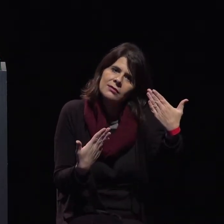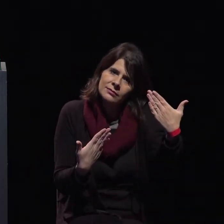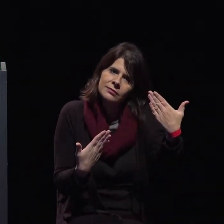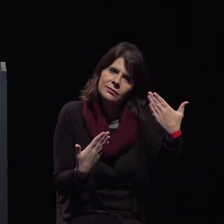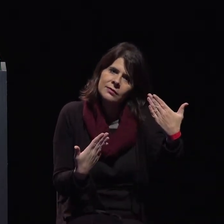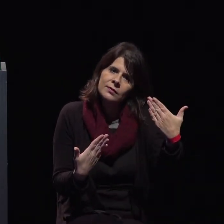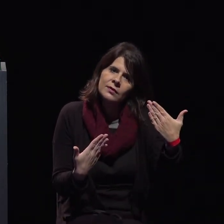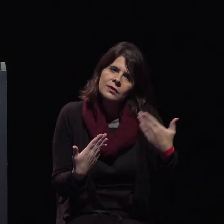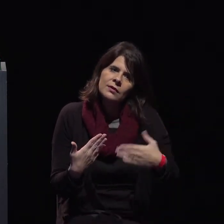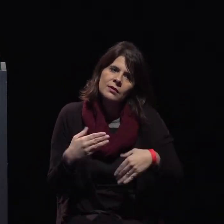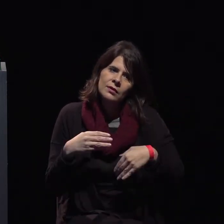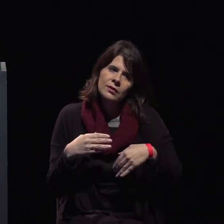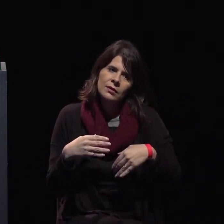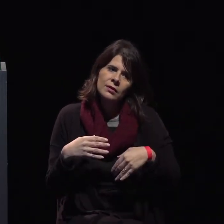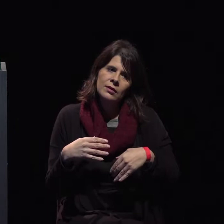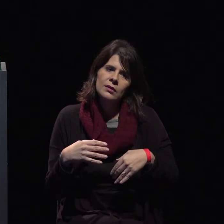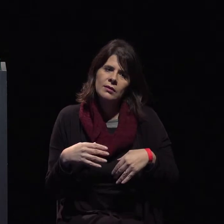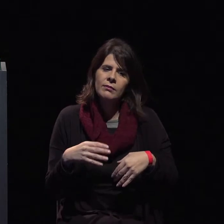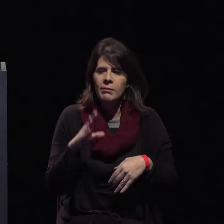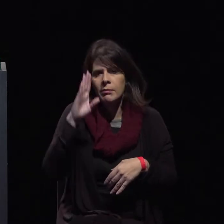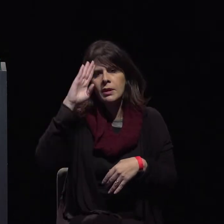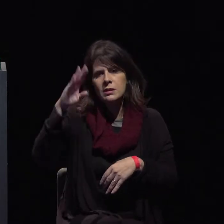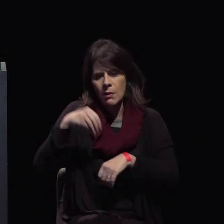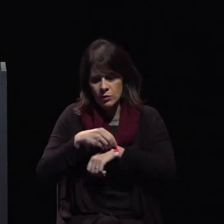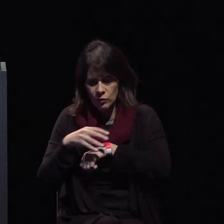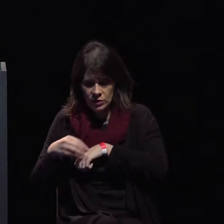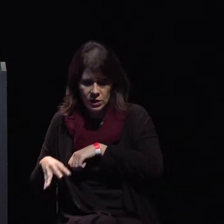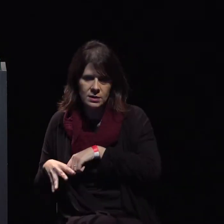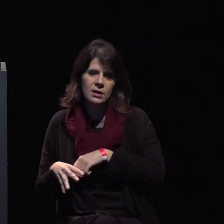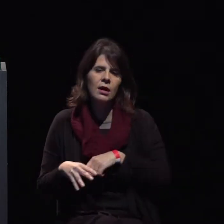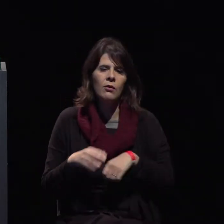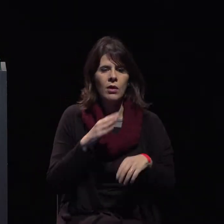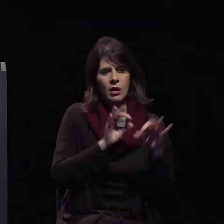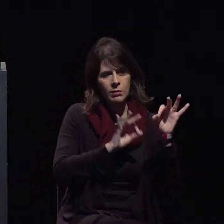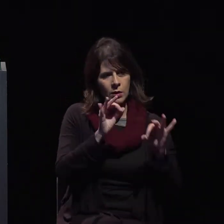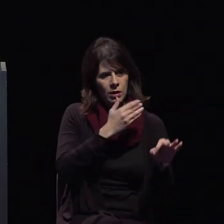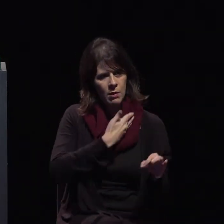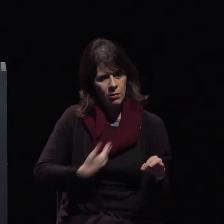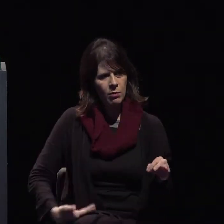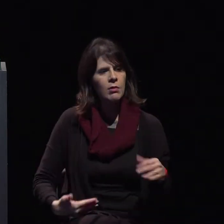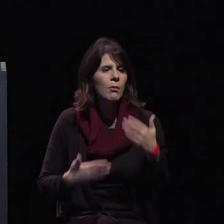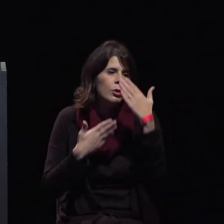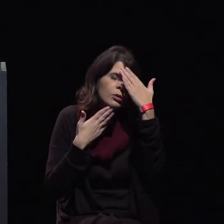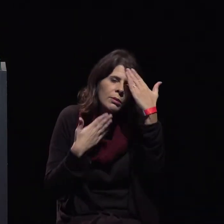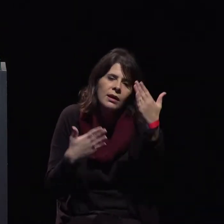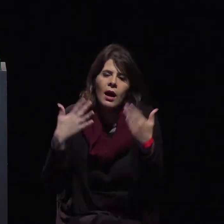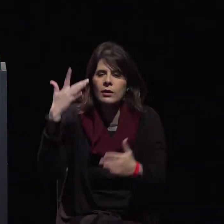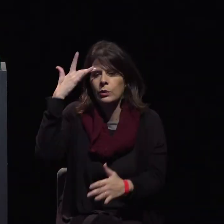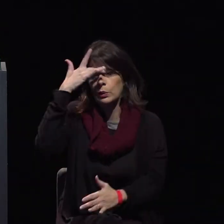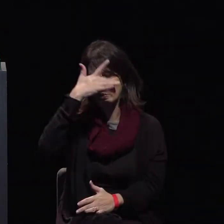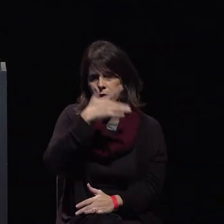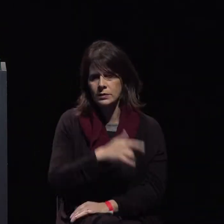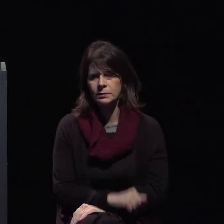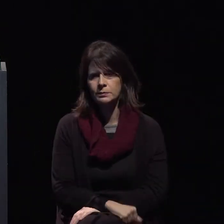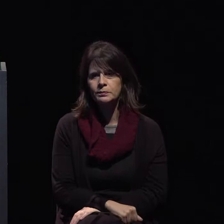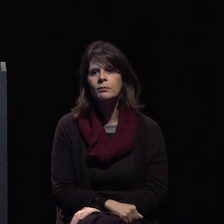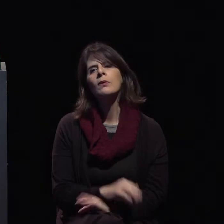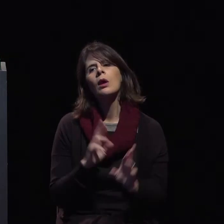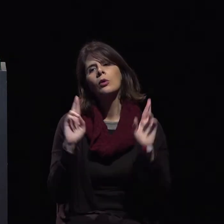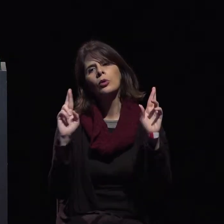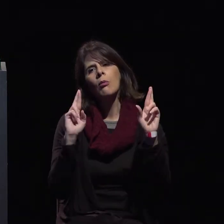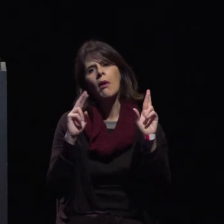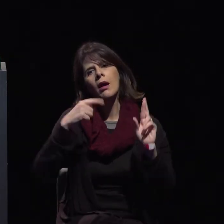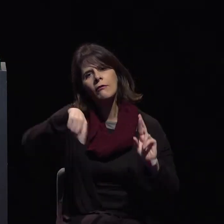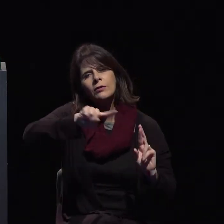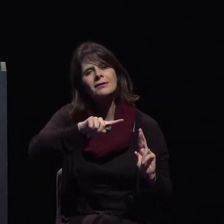nome da mediação e dos programas públicos. Então, obrigada, Lucas. Eu espero que todos vocês aqui presentes